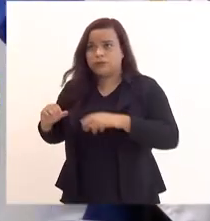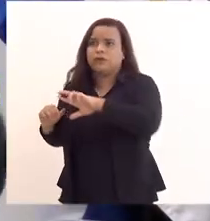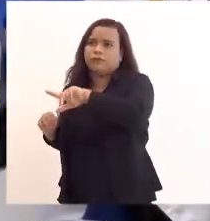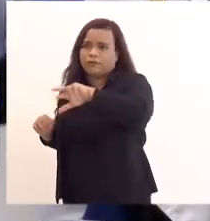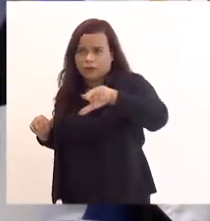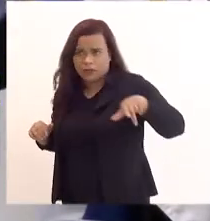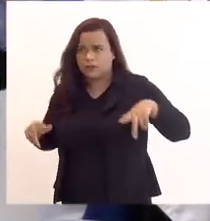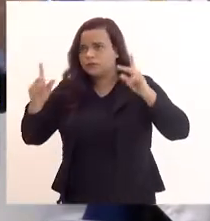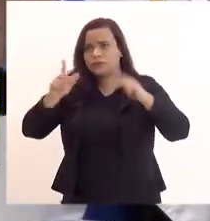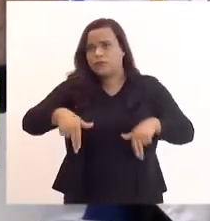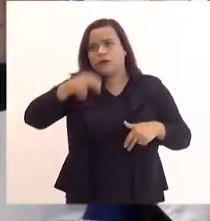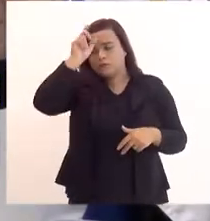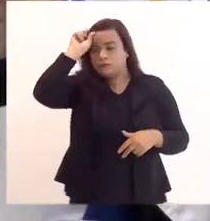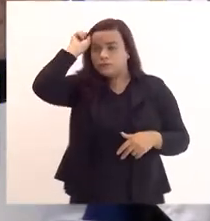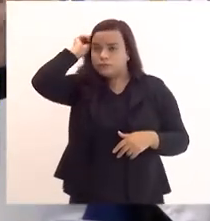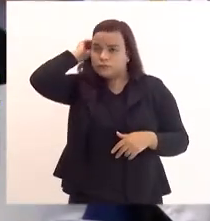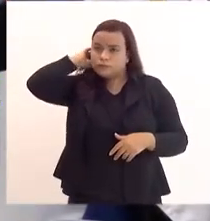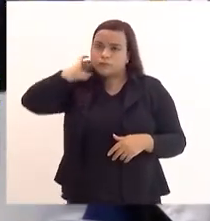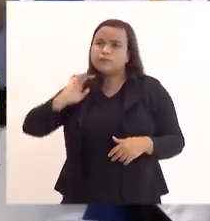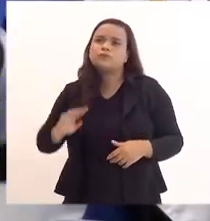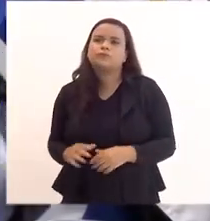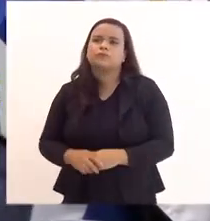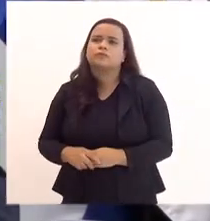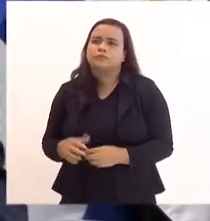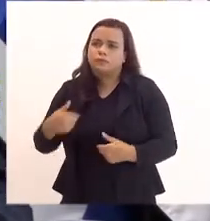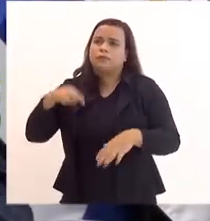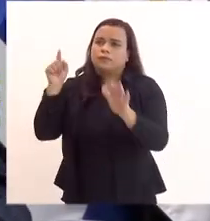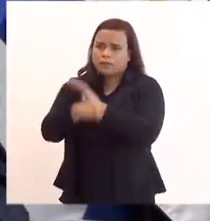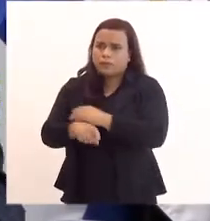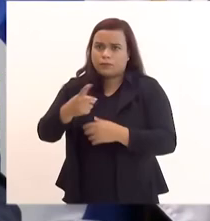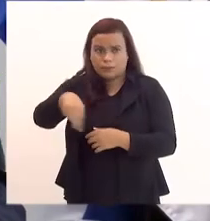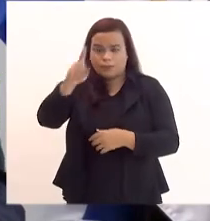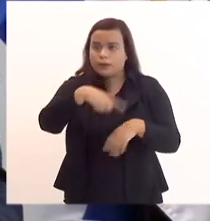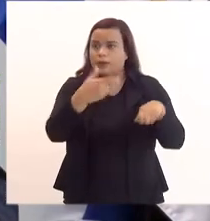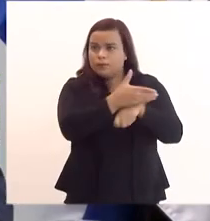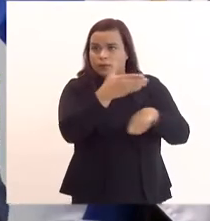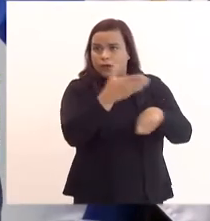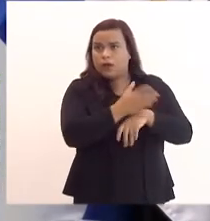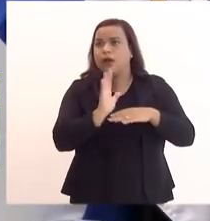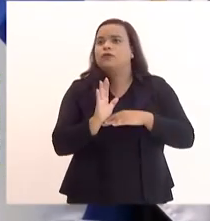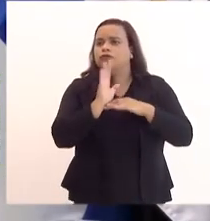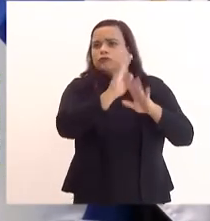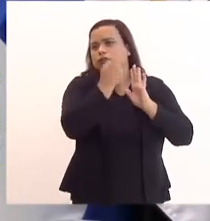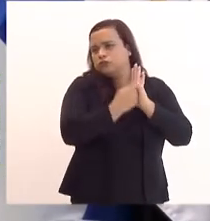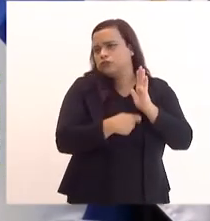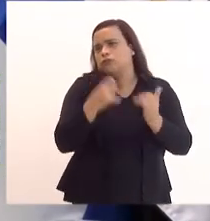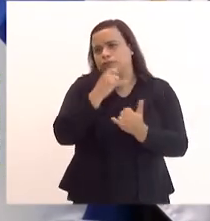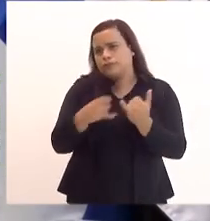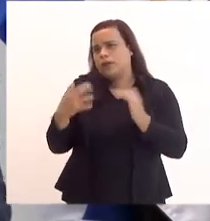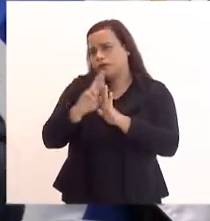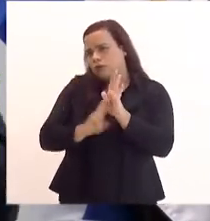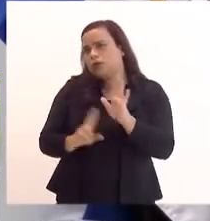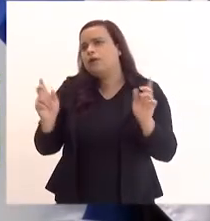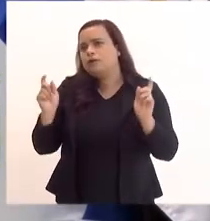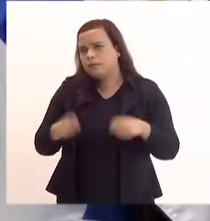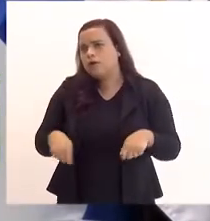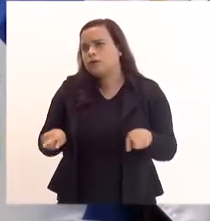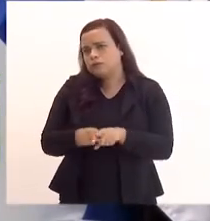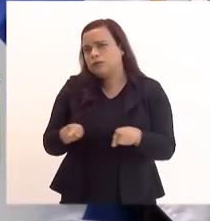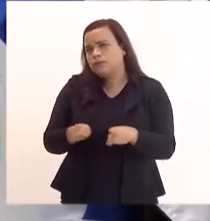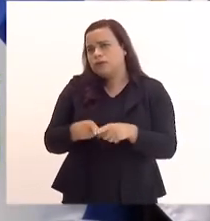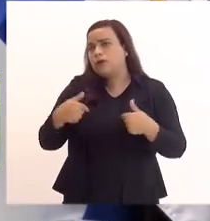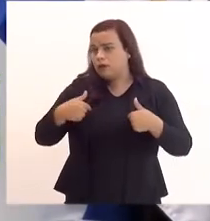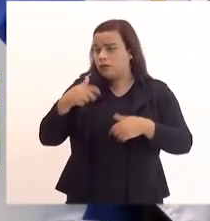eu pergunto, esses que participaram não poderiam ter contribuído, escrito uma parte do relatório? Eu estou falando isso porque eu